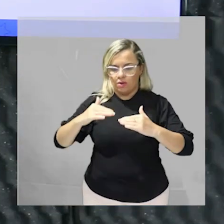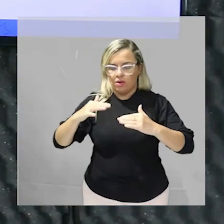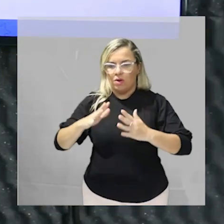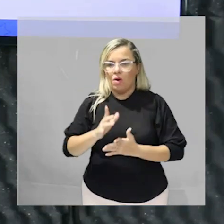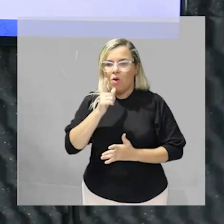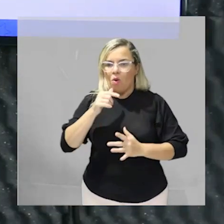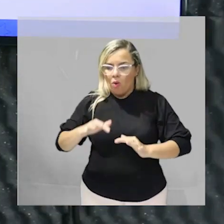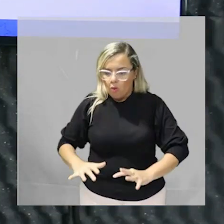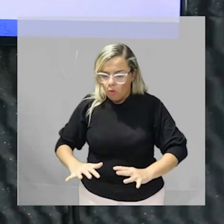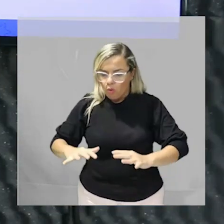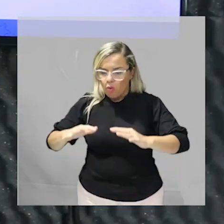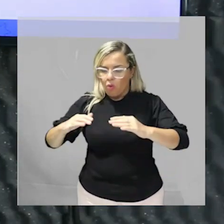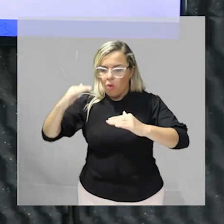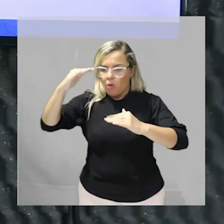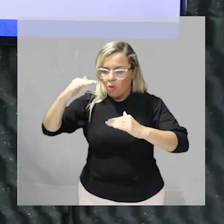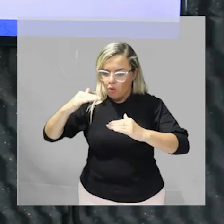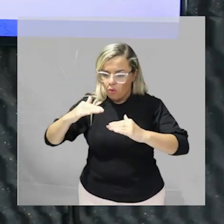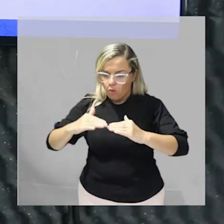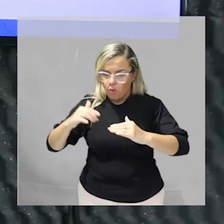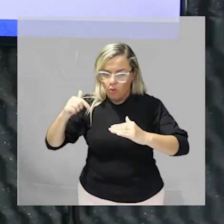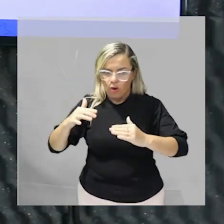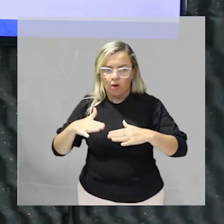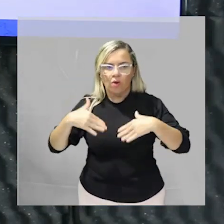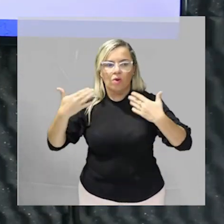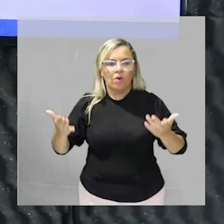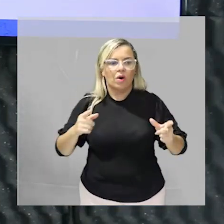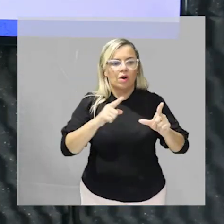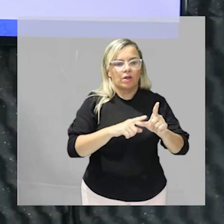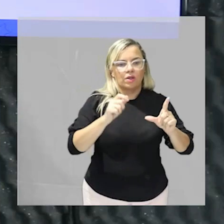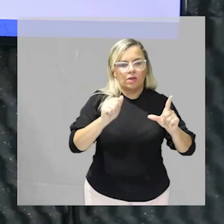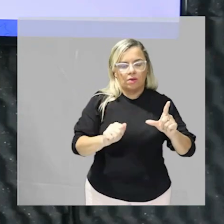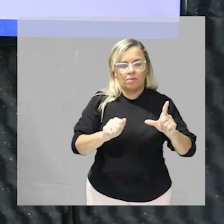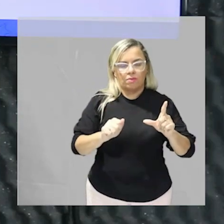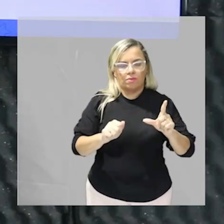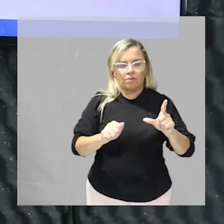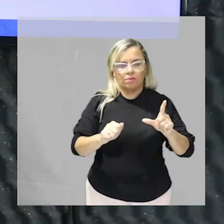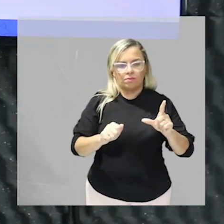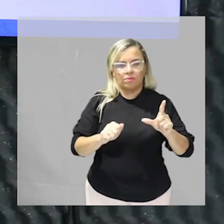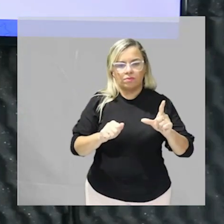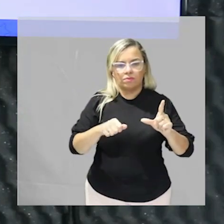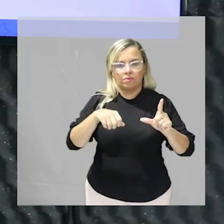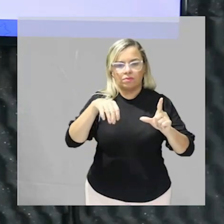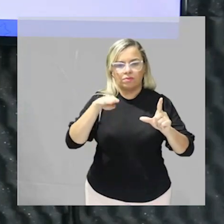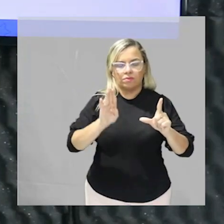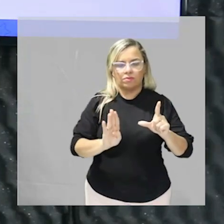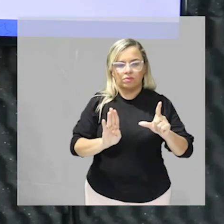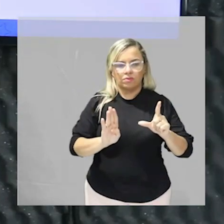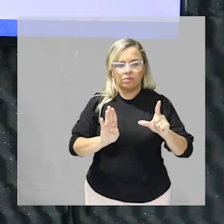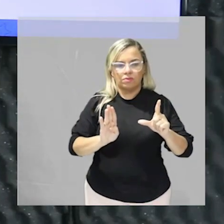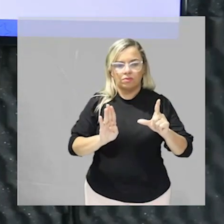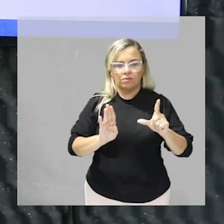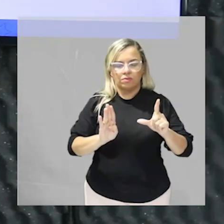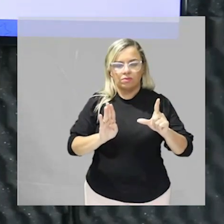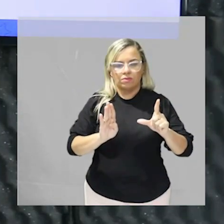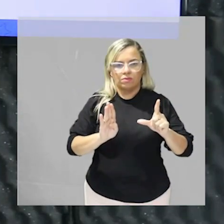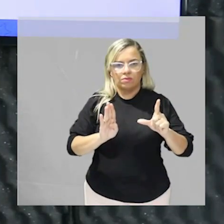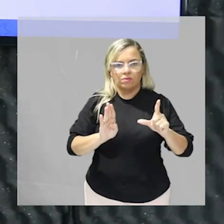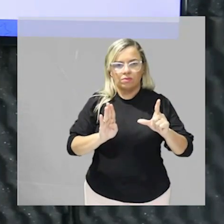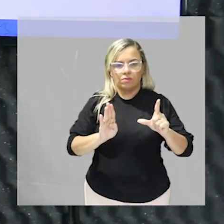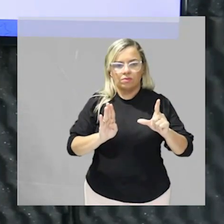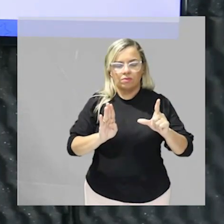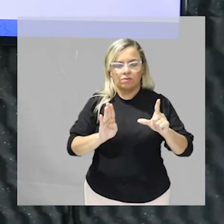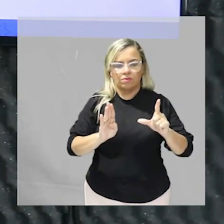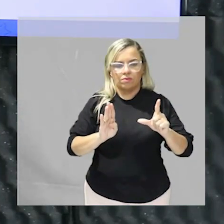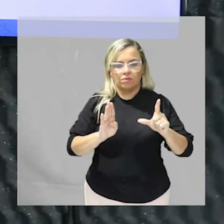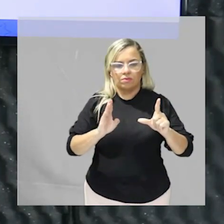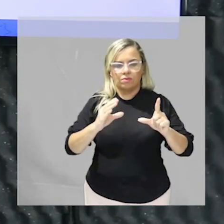enchentes. Será que a pavimentação de vias, asfaltamento? Será que a criação de espaços verdes, por exemplo, ajuda? Será